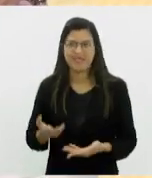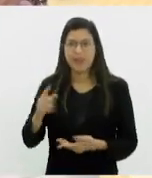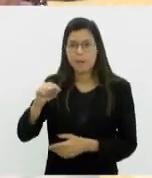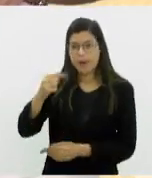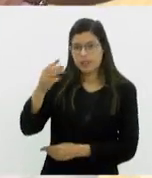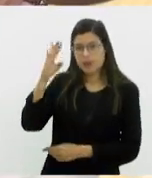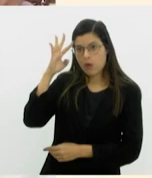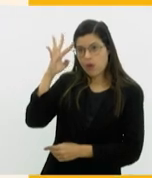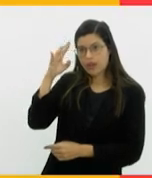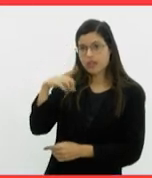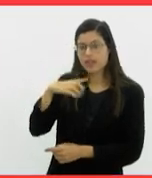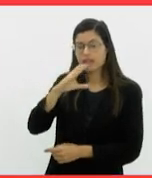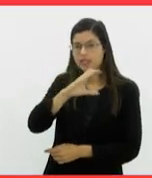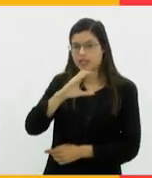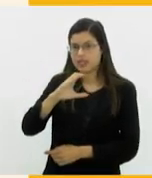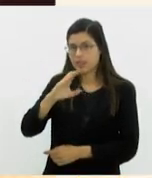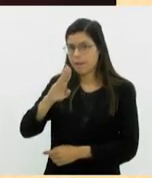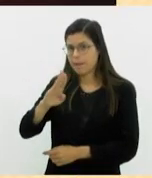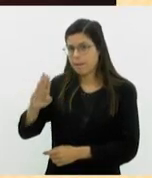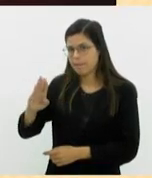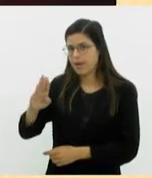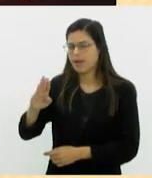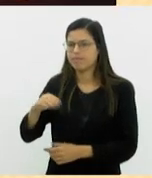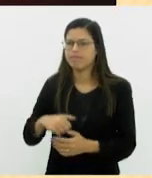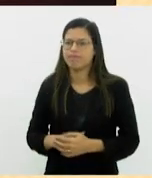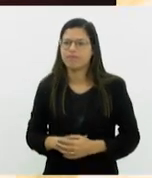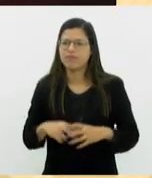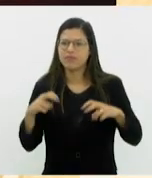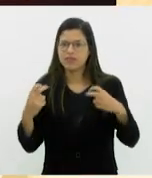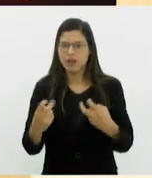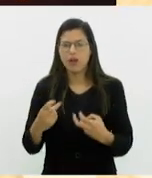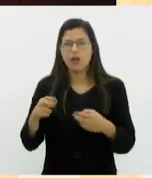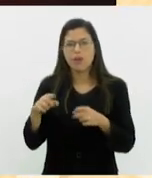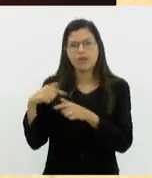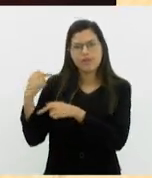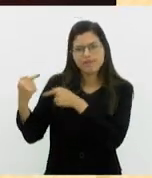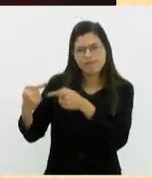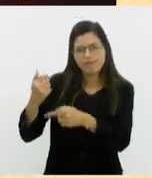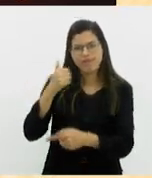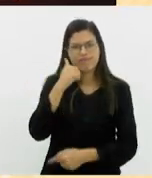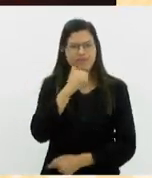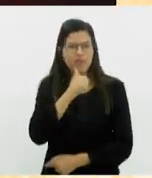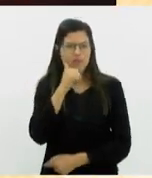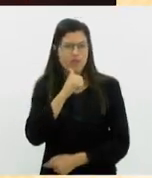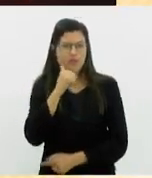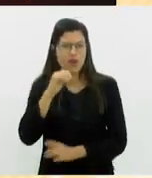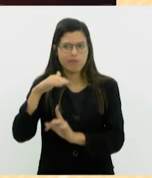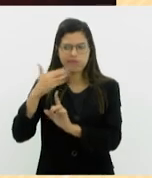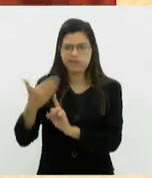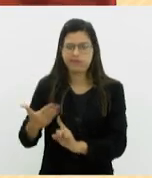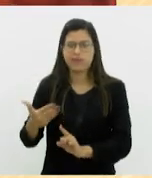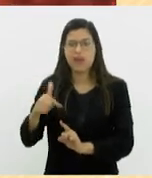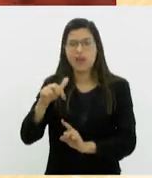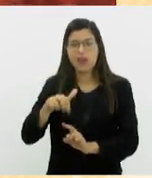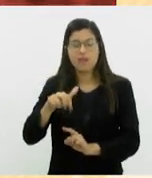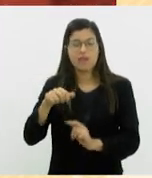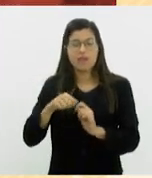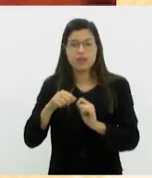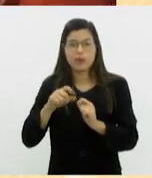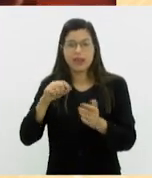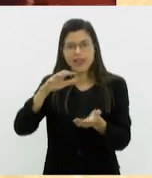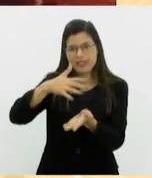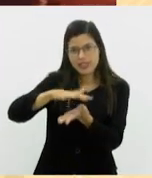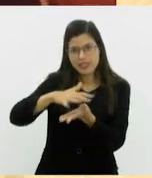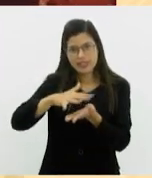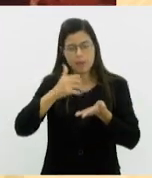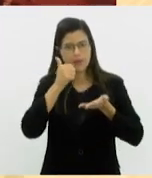tem CCBB na Roda. Para exaltar a ancestralidade feminina, o CCBB na Roda realiza o Samba das